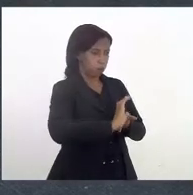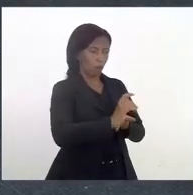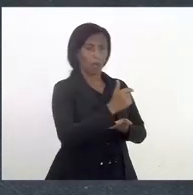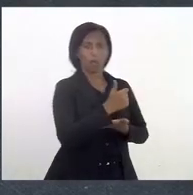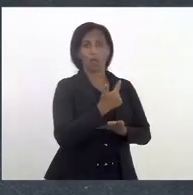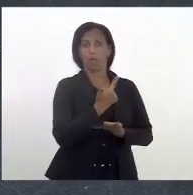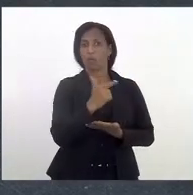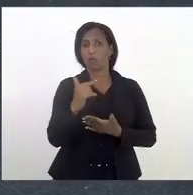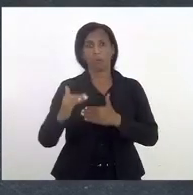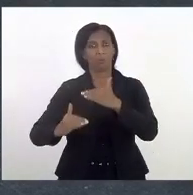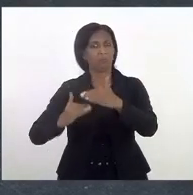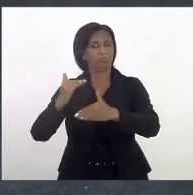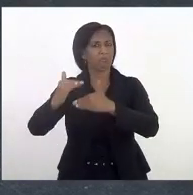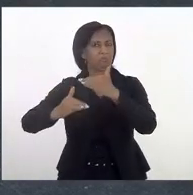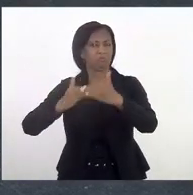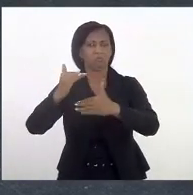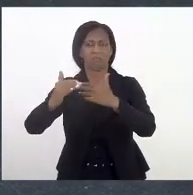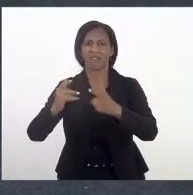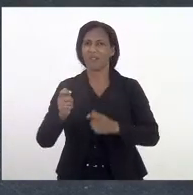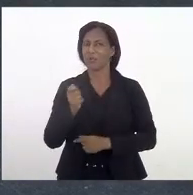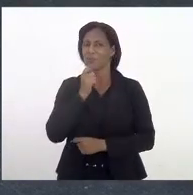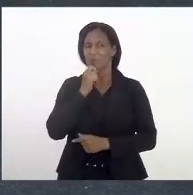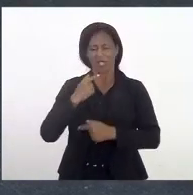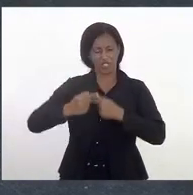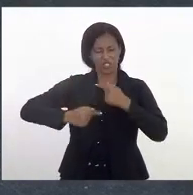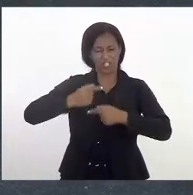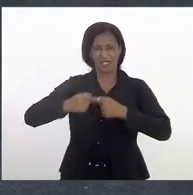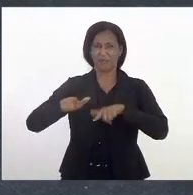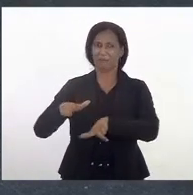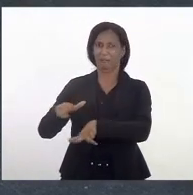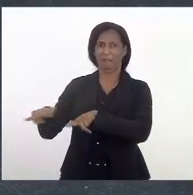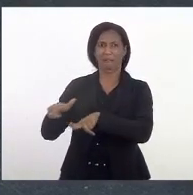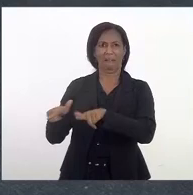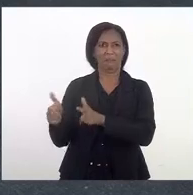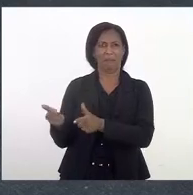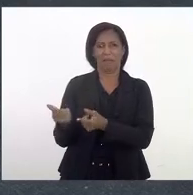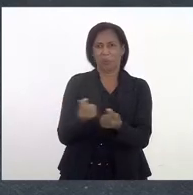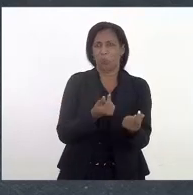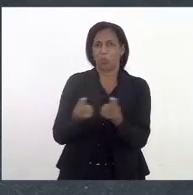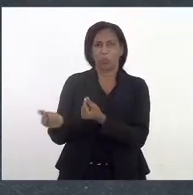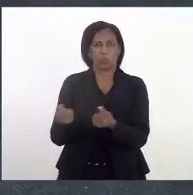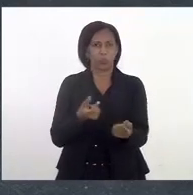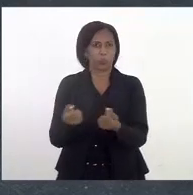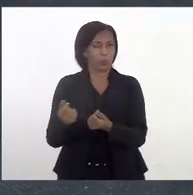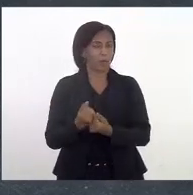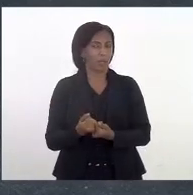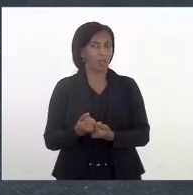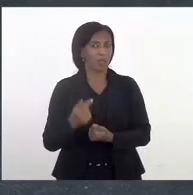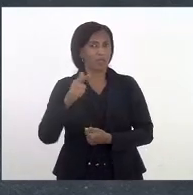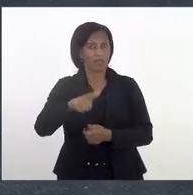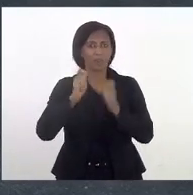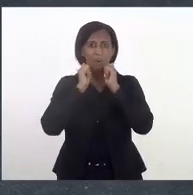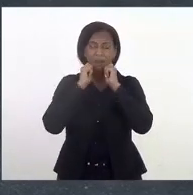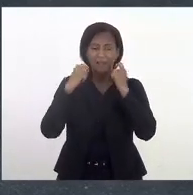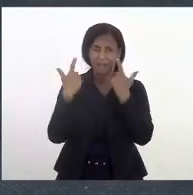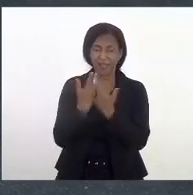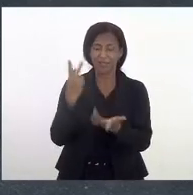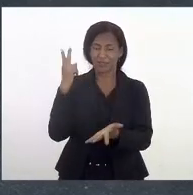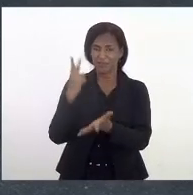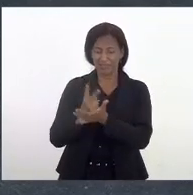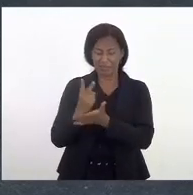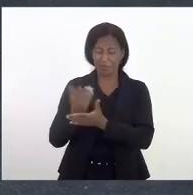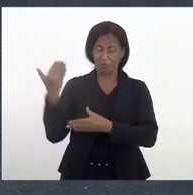e não há Progresso não a geração de emprego e renda Então essa casa tem cansado discutido